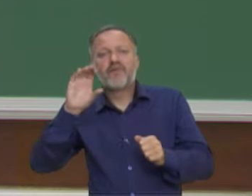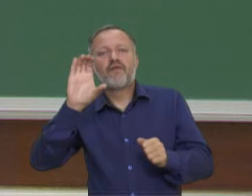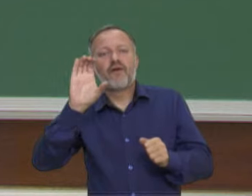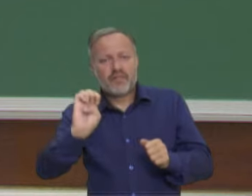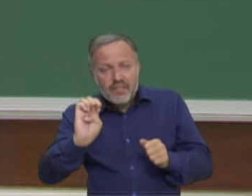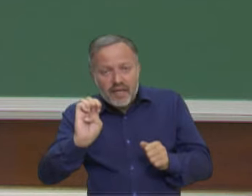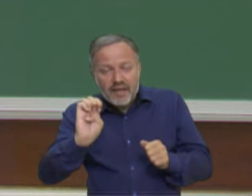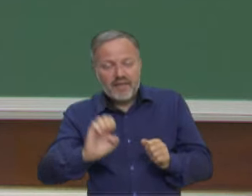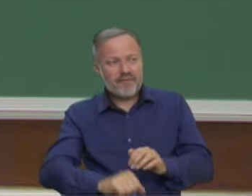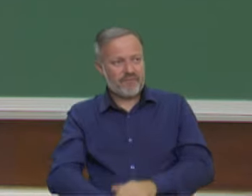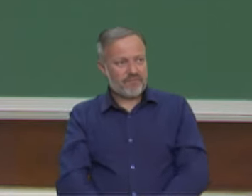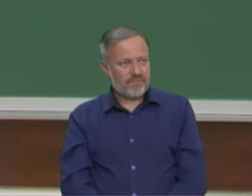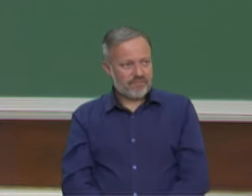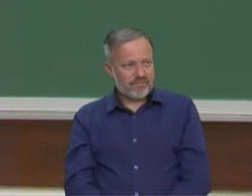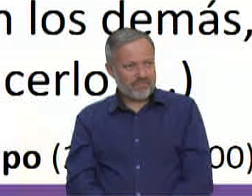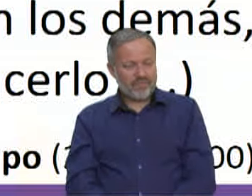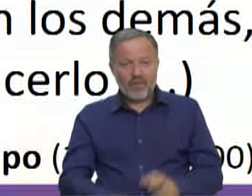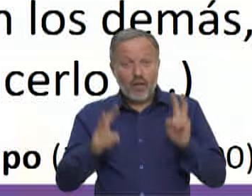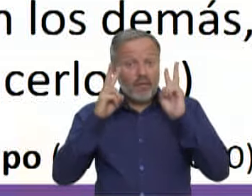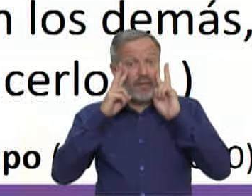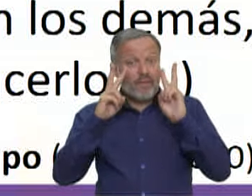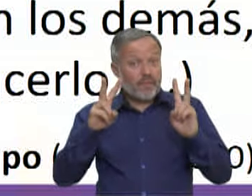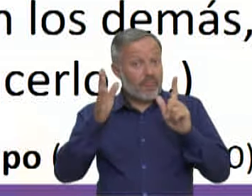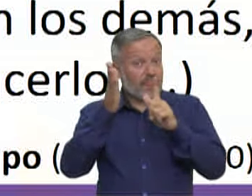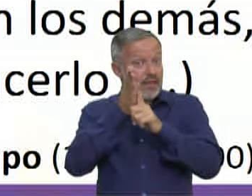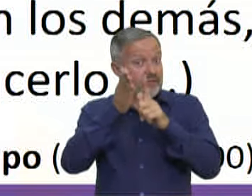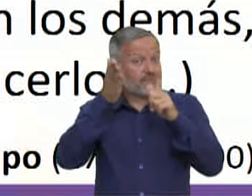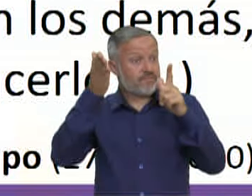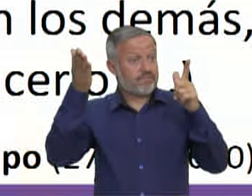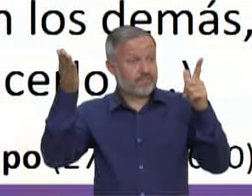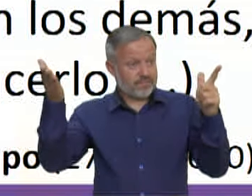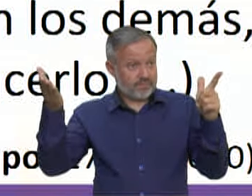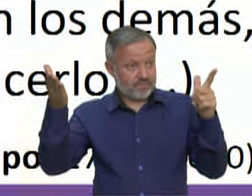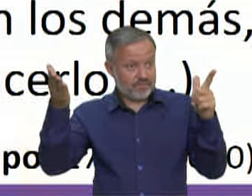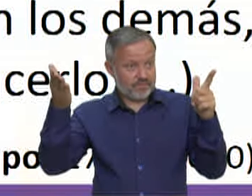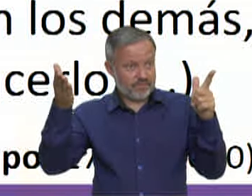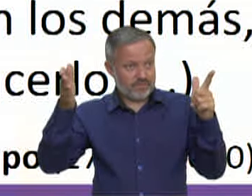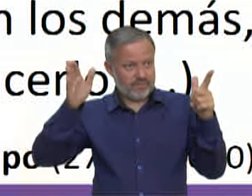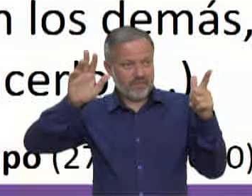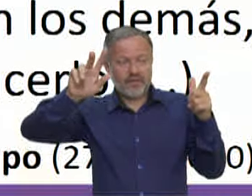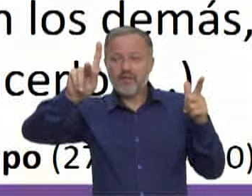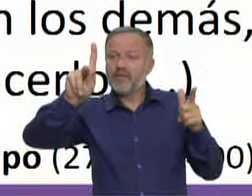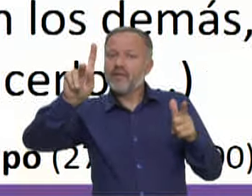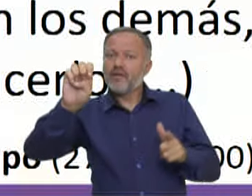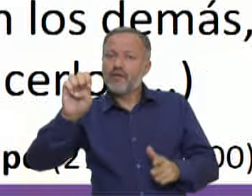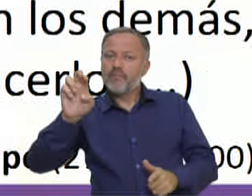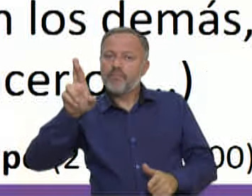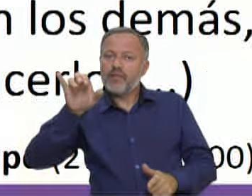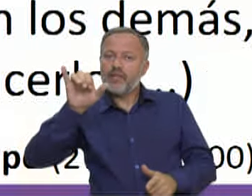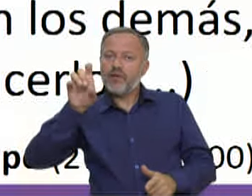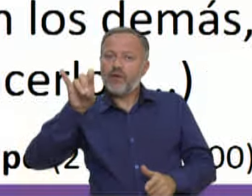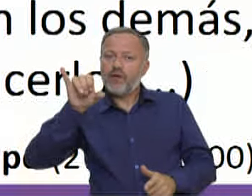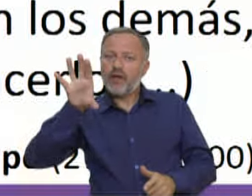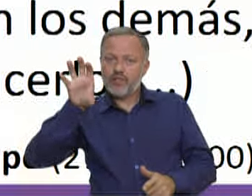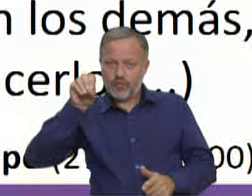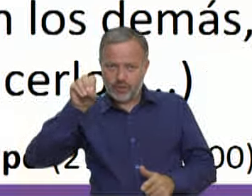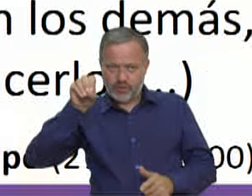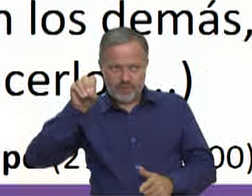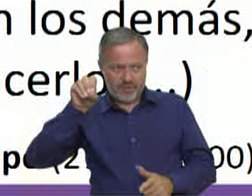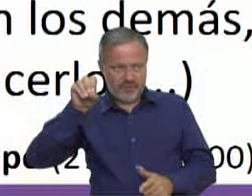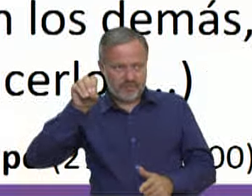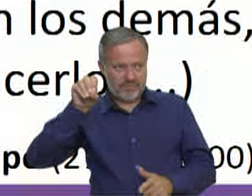Aqui eu trouxe um fragmento de uma notícia, lá do jornal periódico El Tiempo. Tutea-me, no